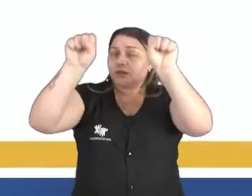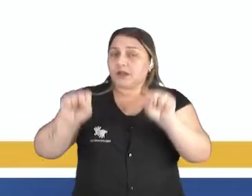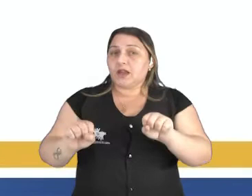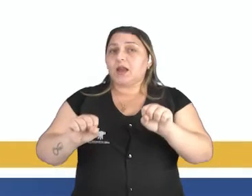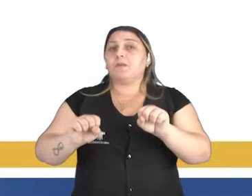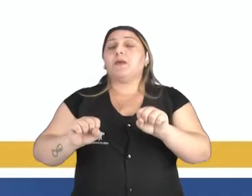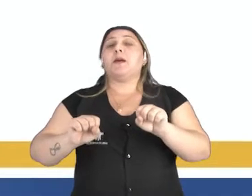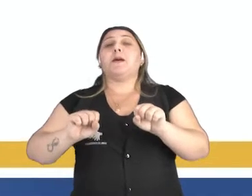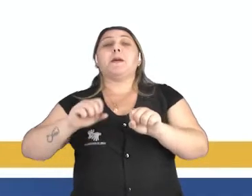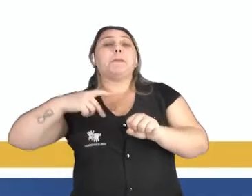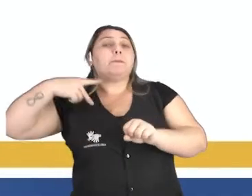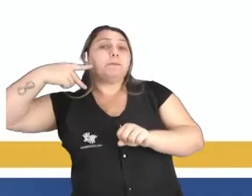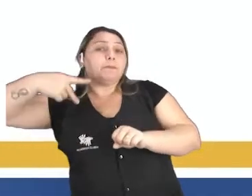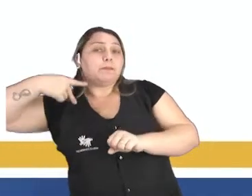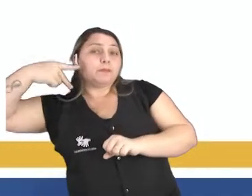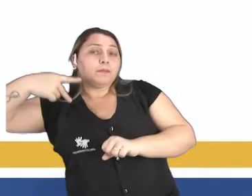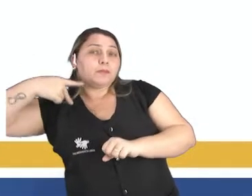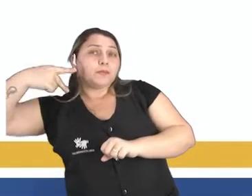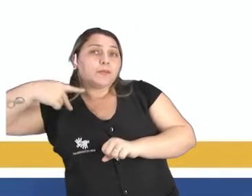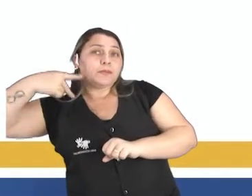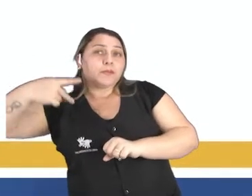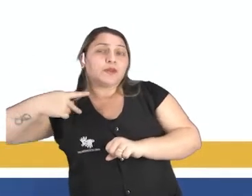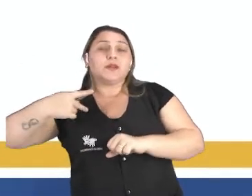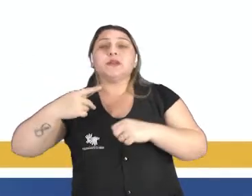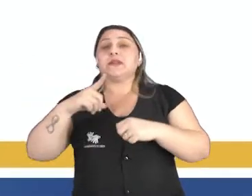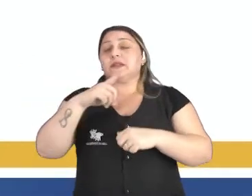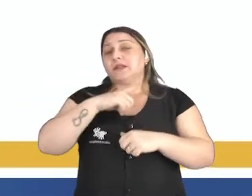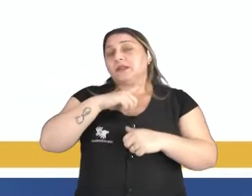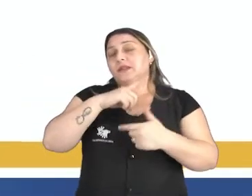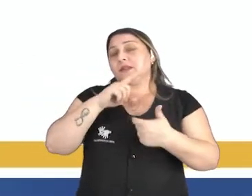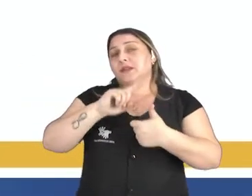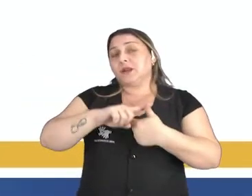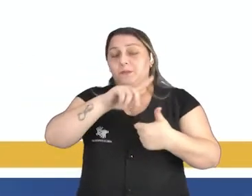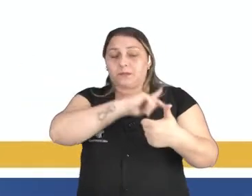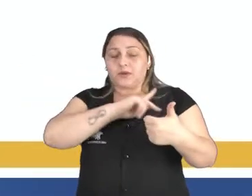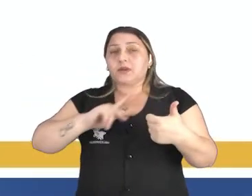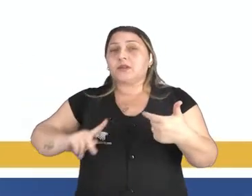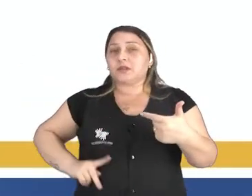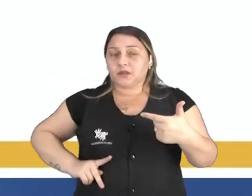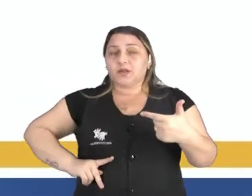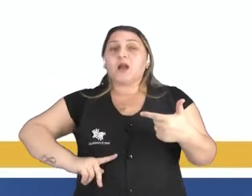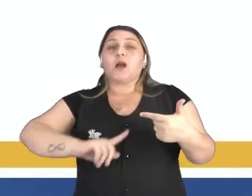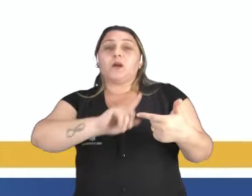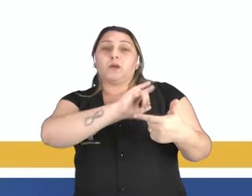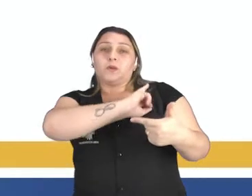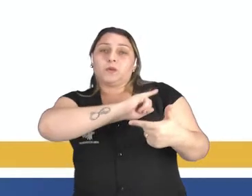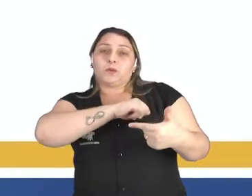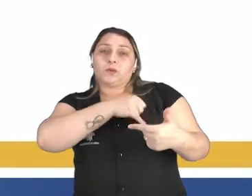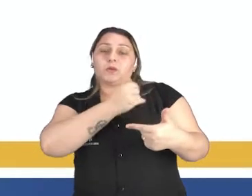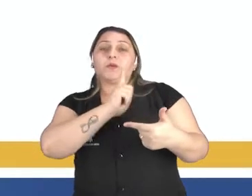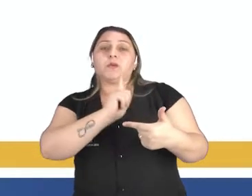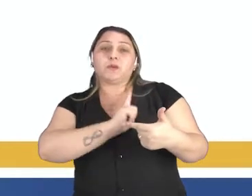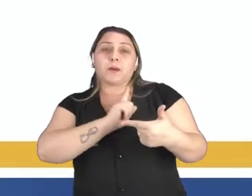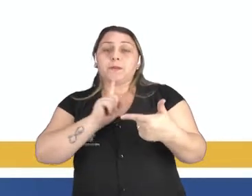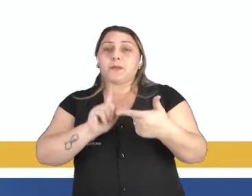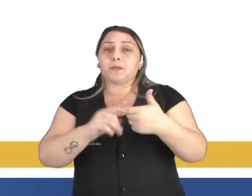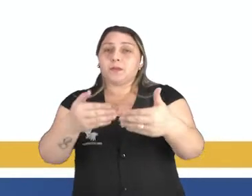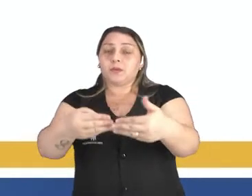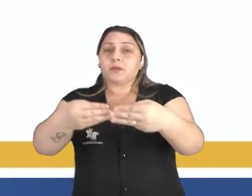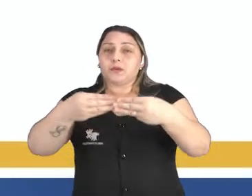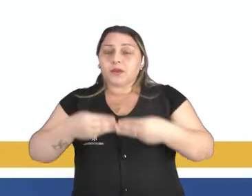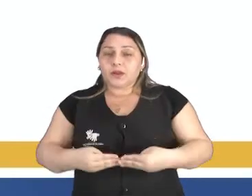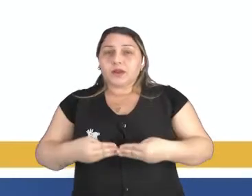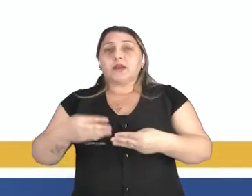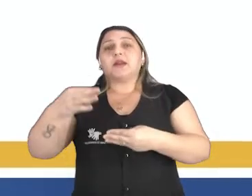Então cria-se aí esse sistema onde teríamos então o presidente, o Jango, e como primeiro-ministro a gente tem